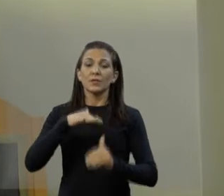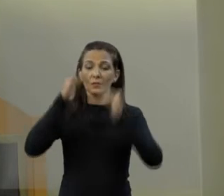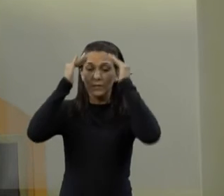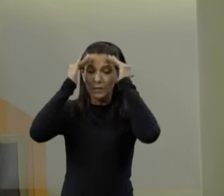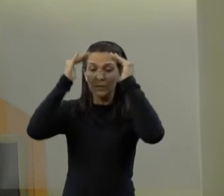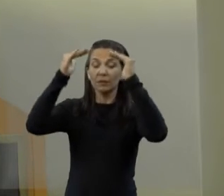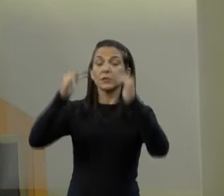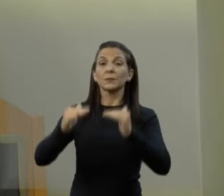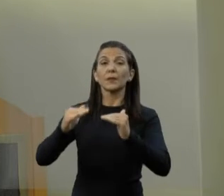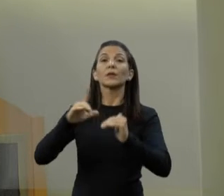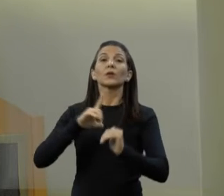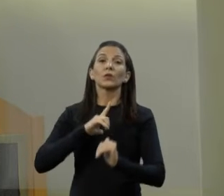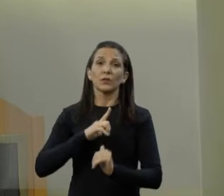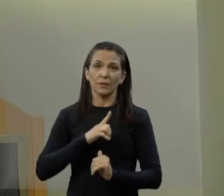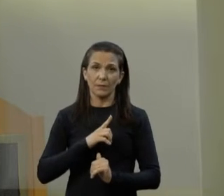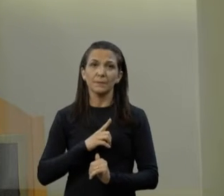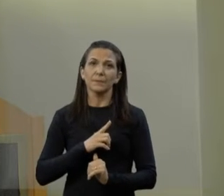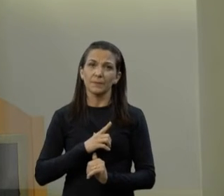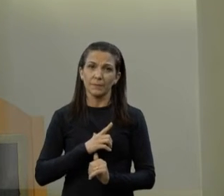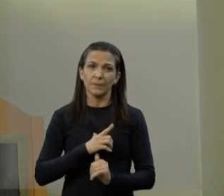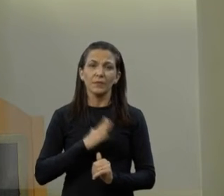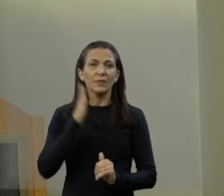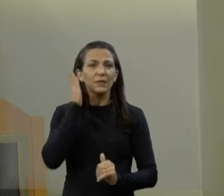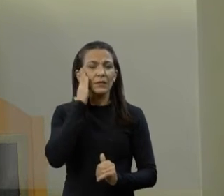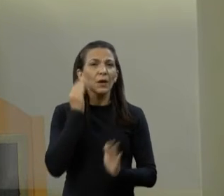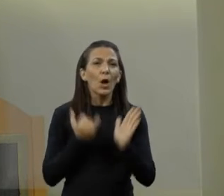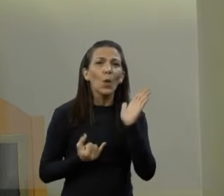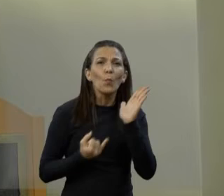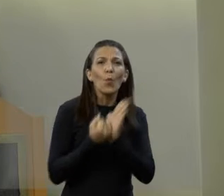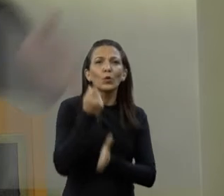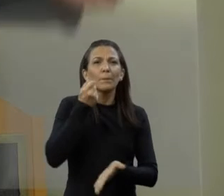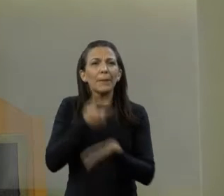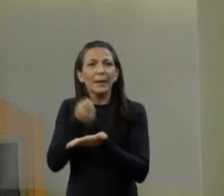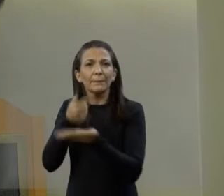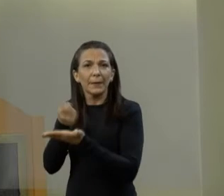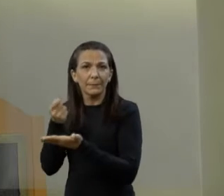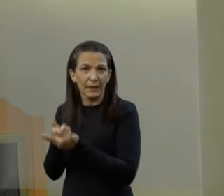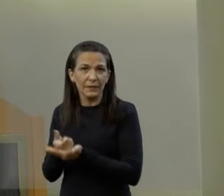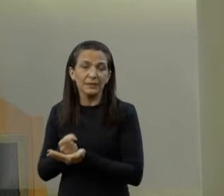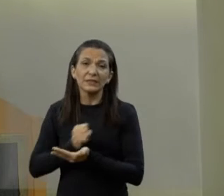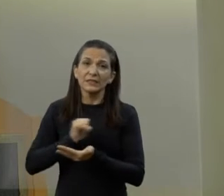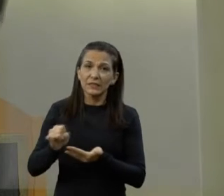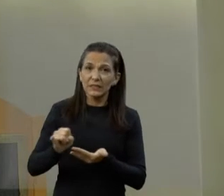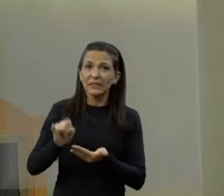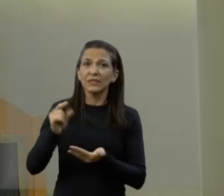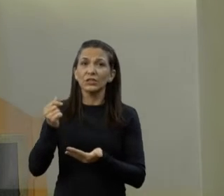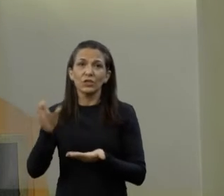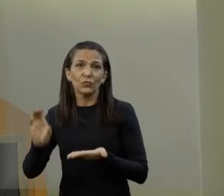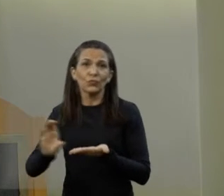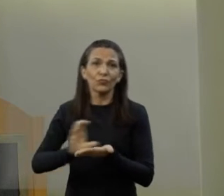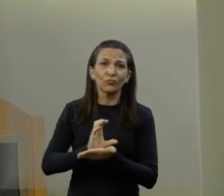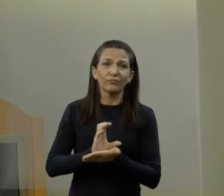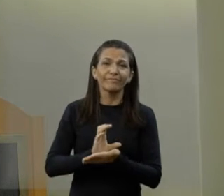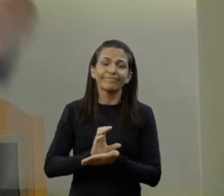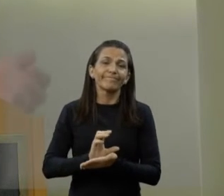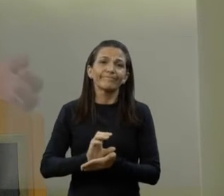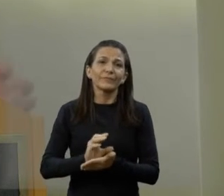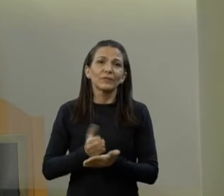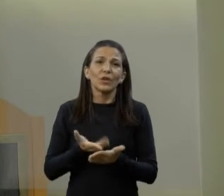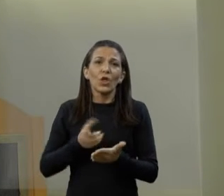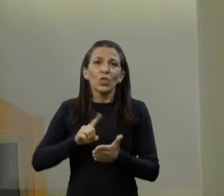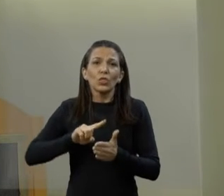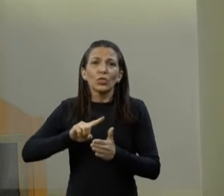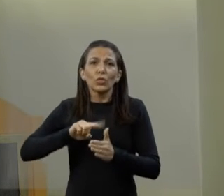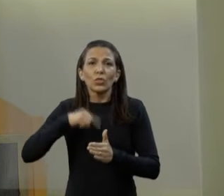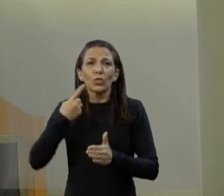respeito o que a gente sabe que a gente paga muito imposto você não vier de volta essas emendas esses recursos nós ficamos